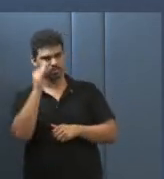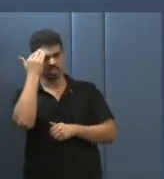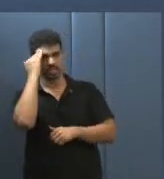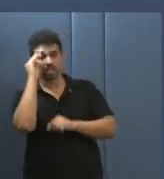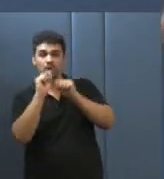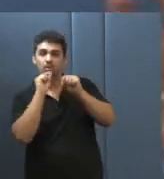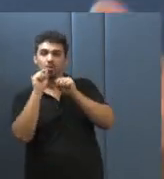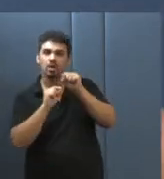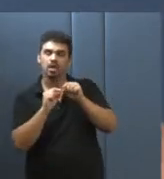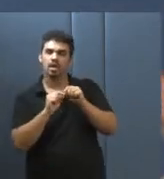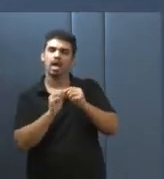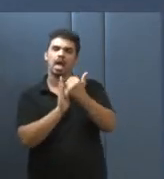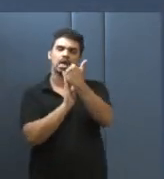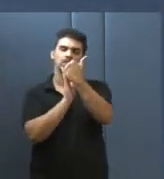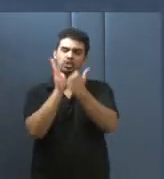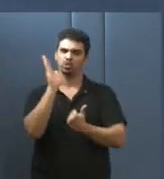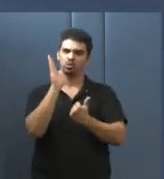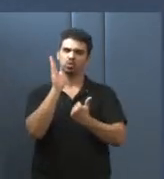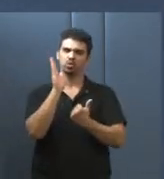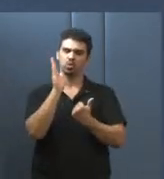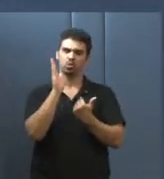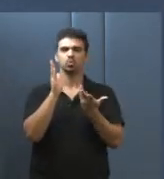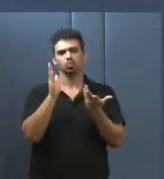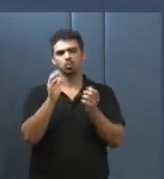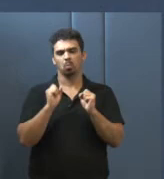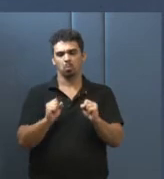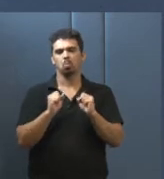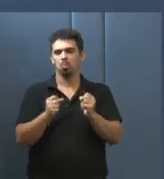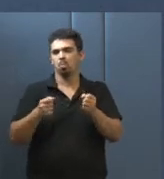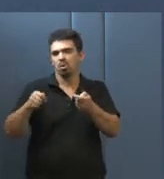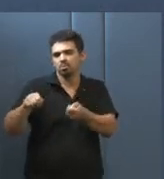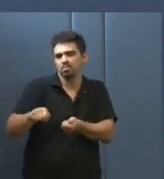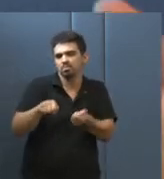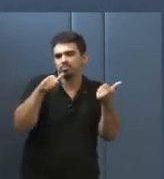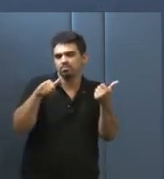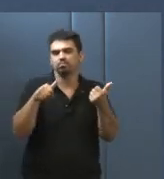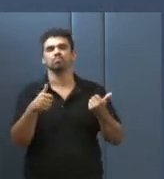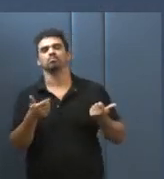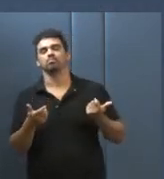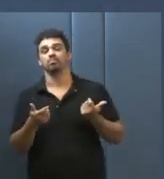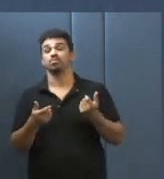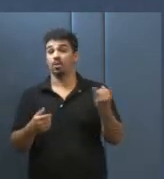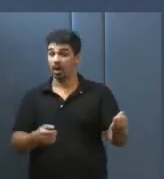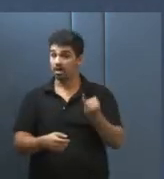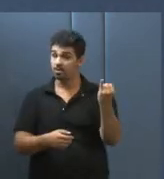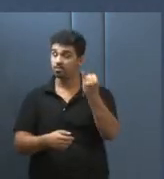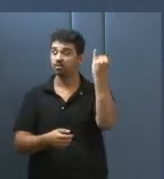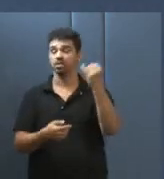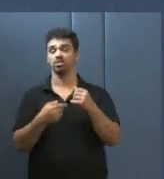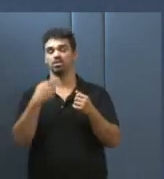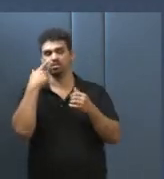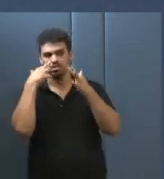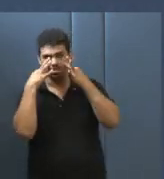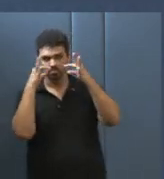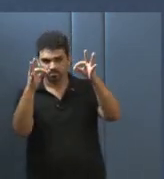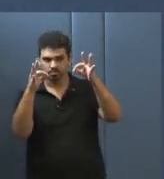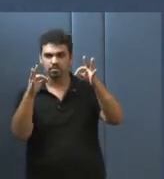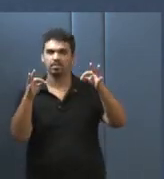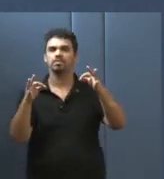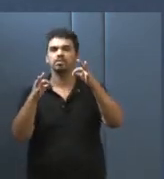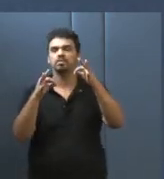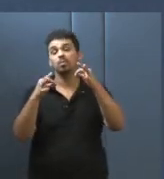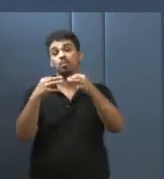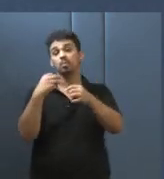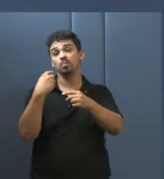um desconto adicional na dívida. E é bem importante nos atentarmos àquilo que o Caio acaba de falar. A comparabilidade de tratamento